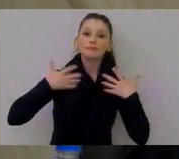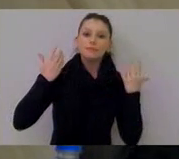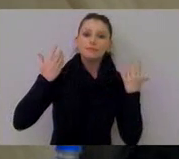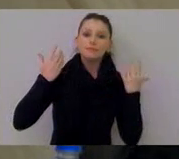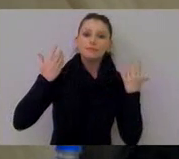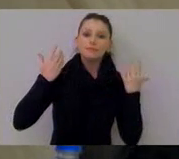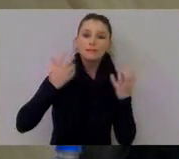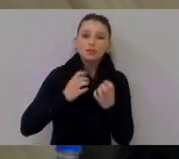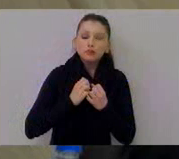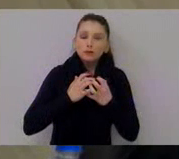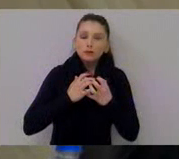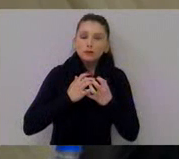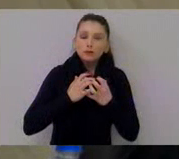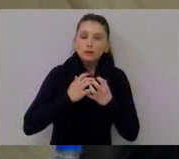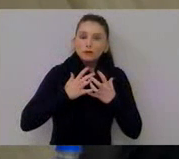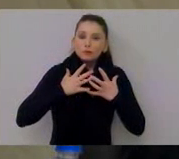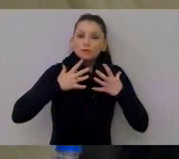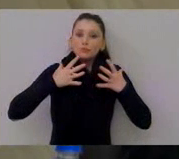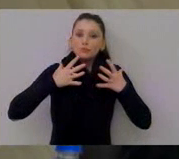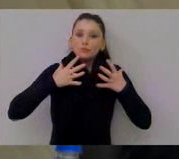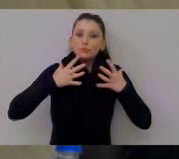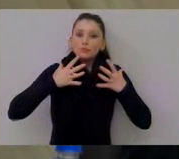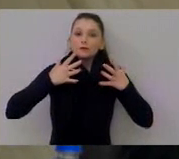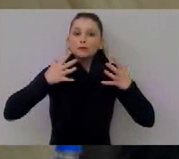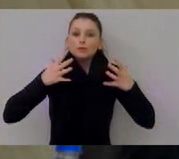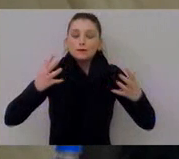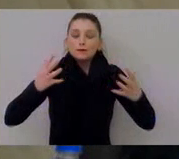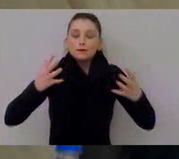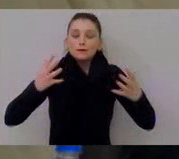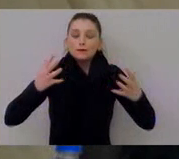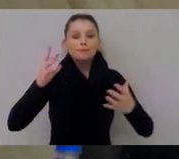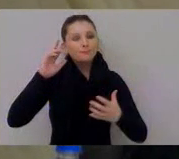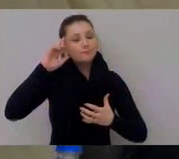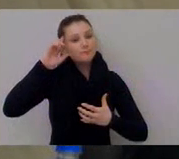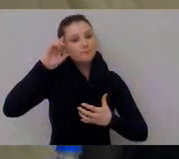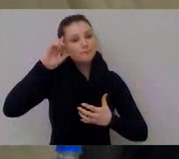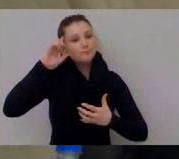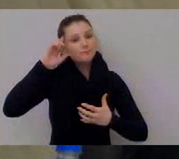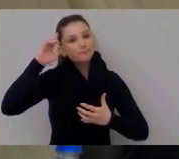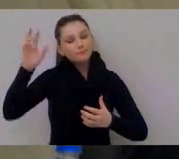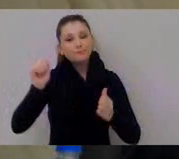Engrandece ao Senhor comigo e juntos